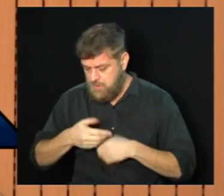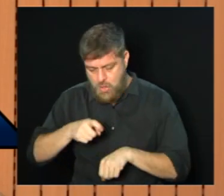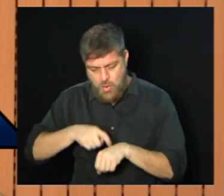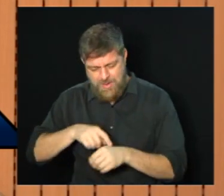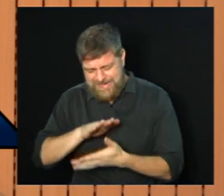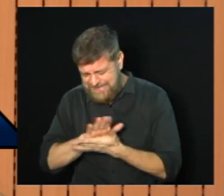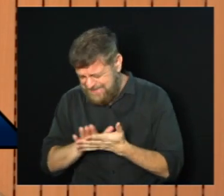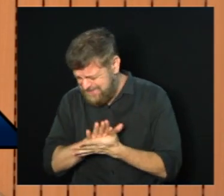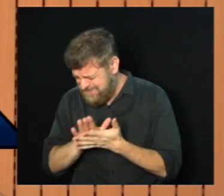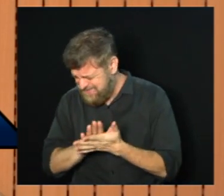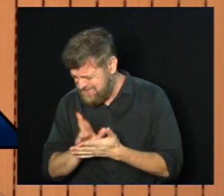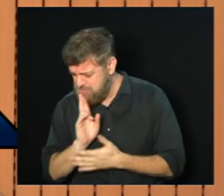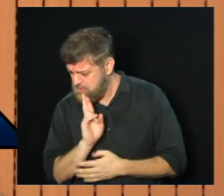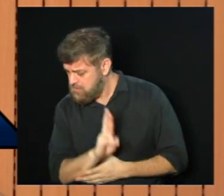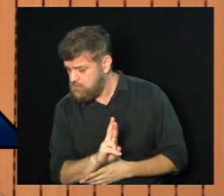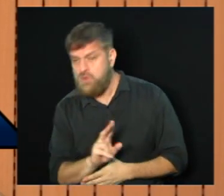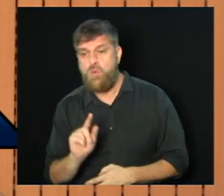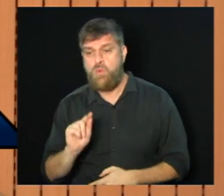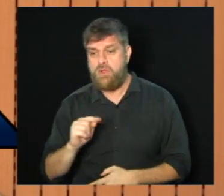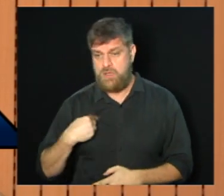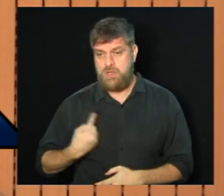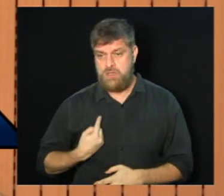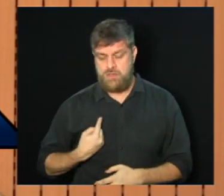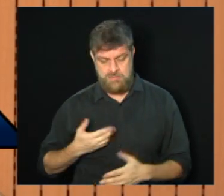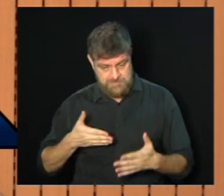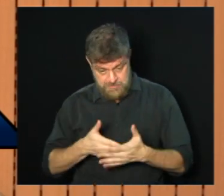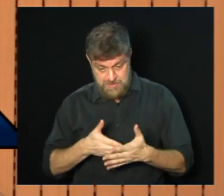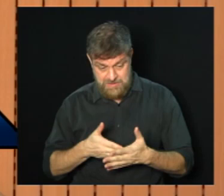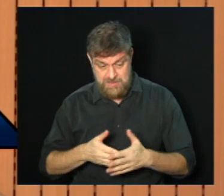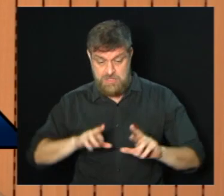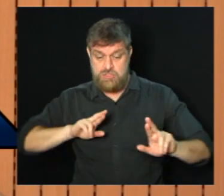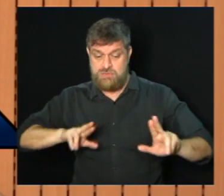em momento algum, eu disse que obstruiria. Muito pelo